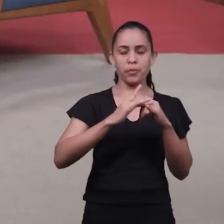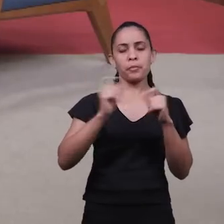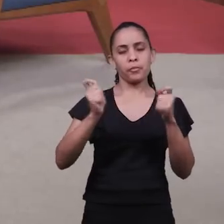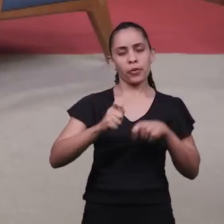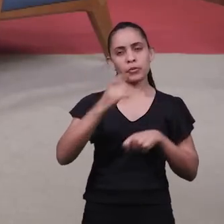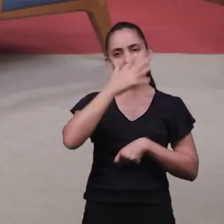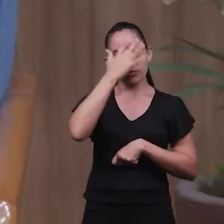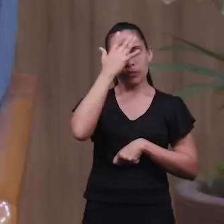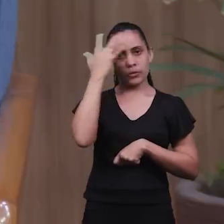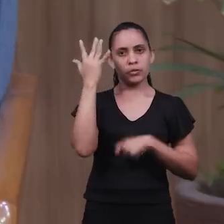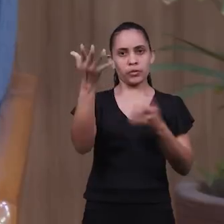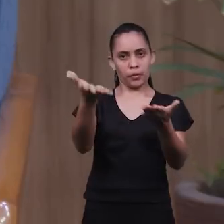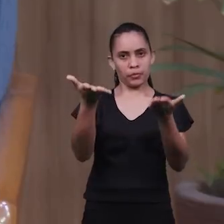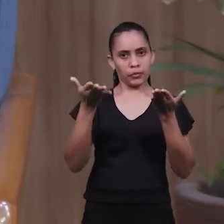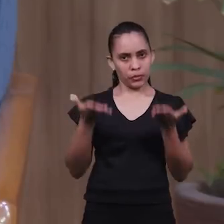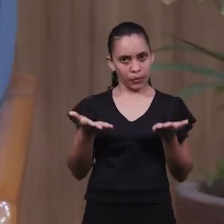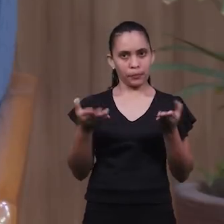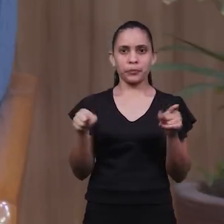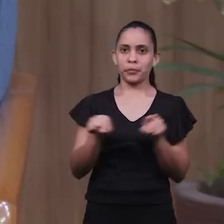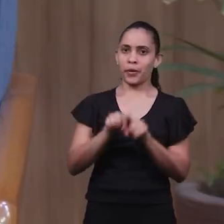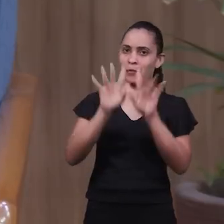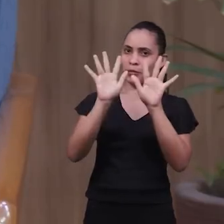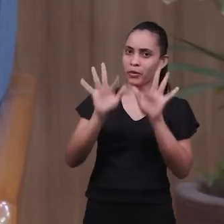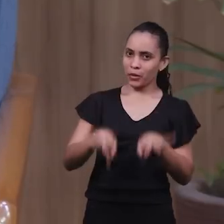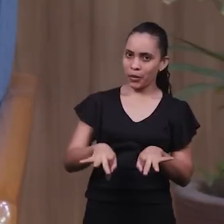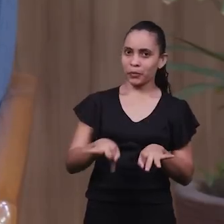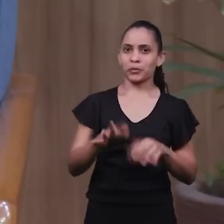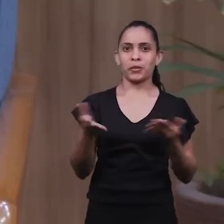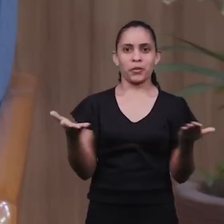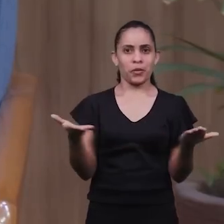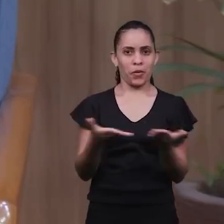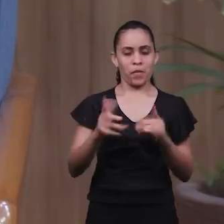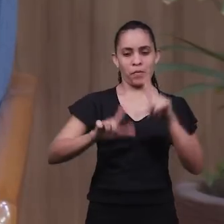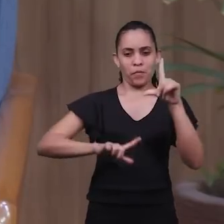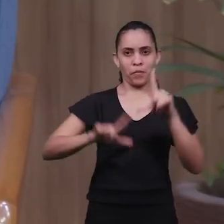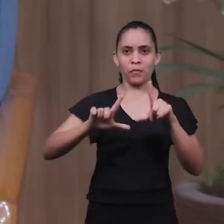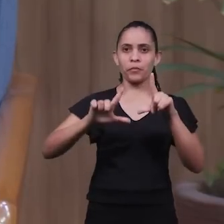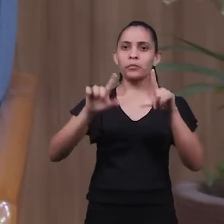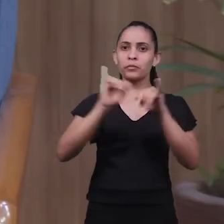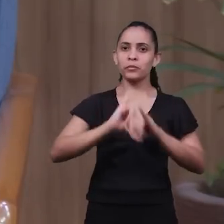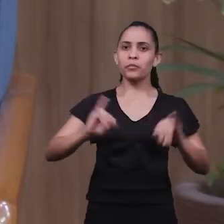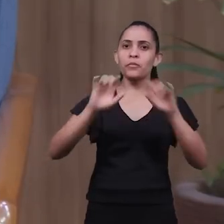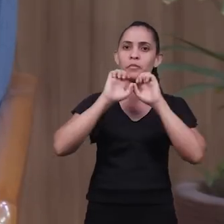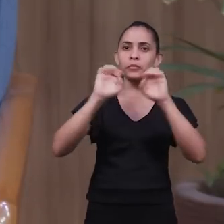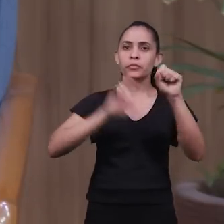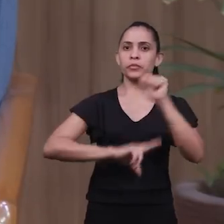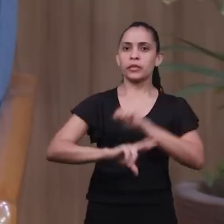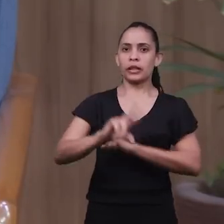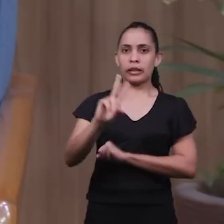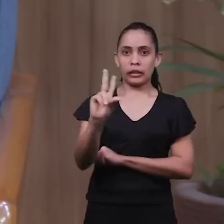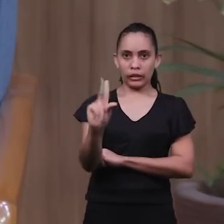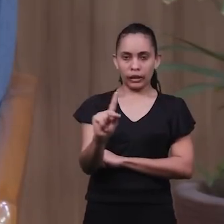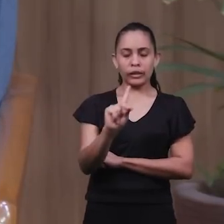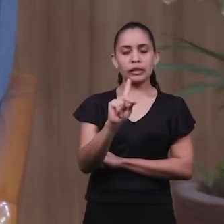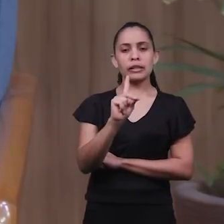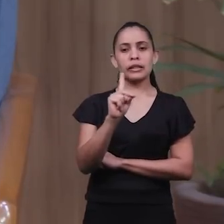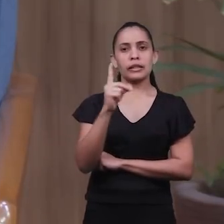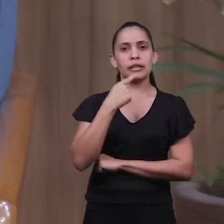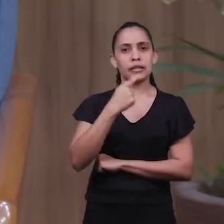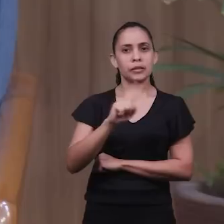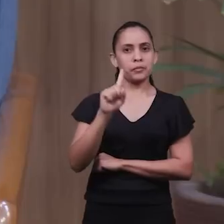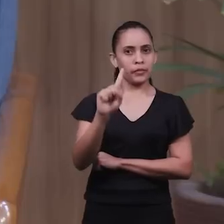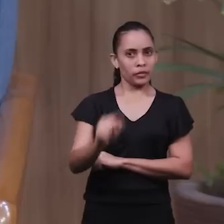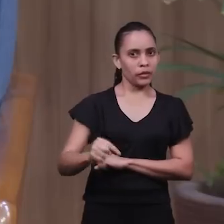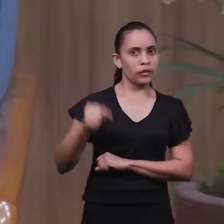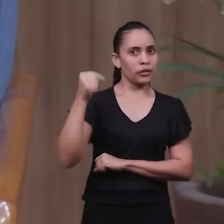para assistirem. E assim chegamos ao final de mais uma edição do programa Anunciando o Evangelho Eterno. E na semana que vem,